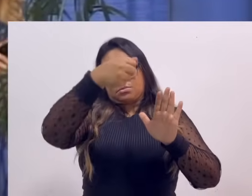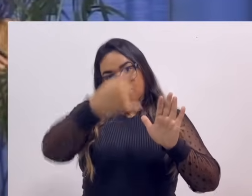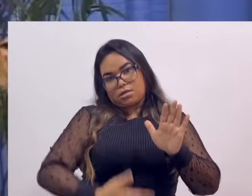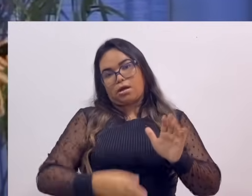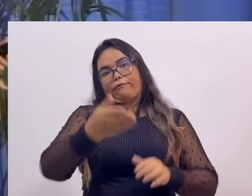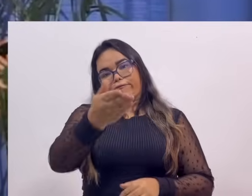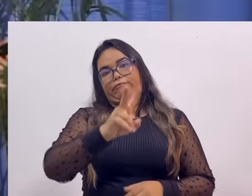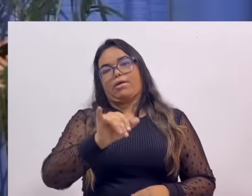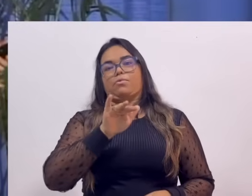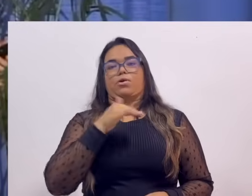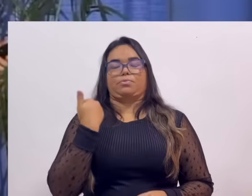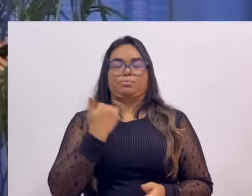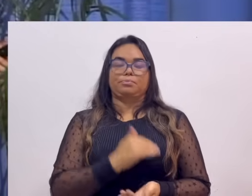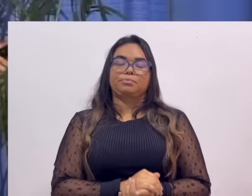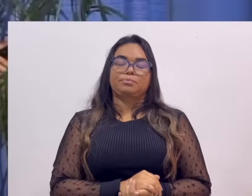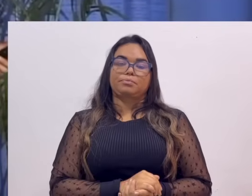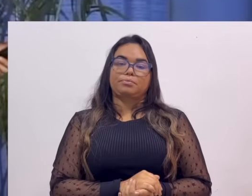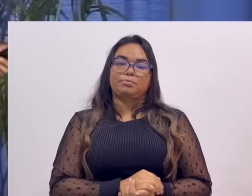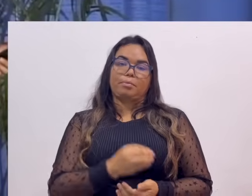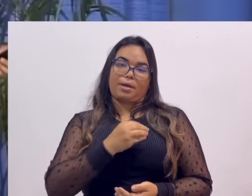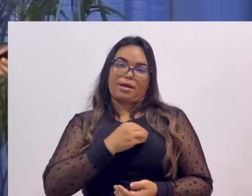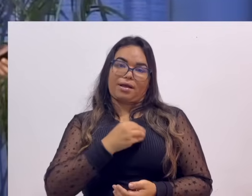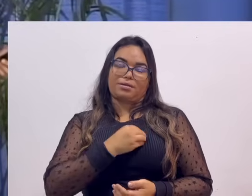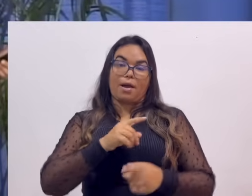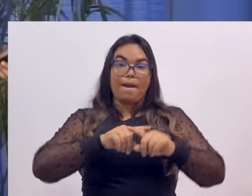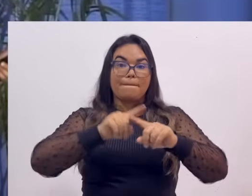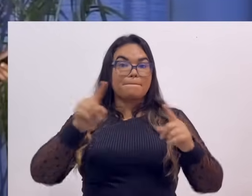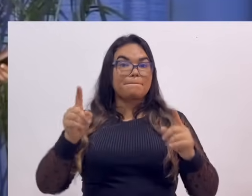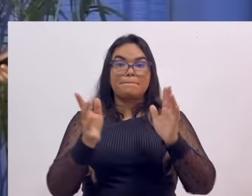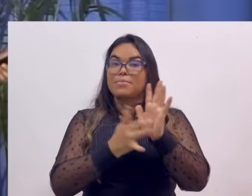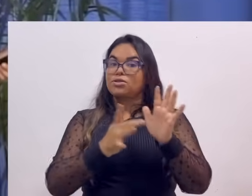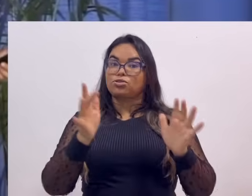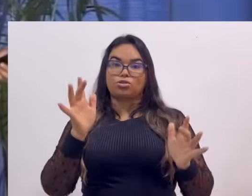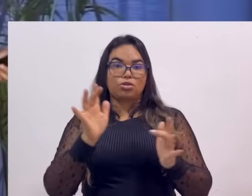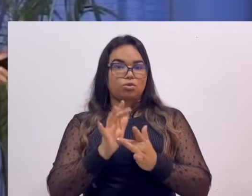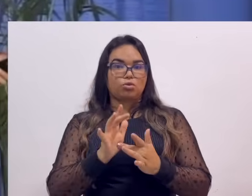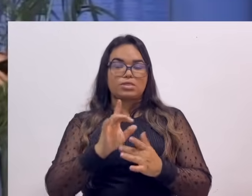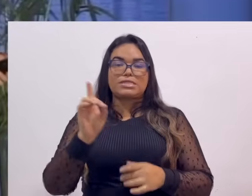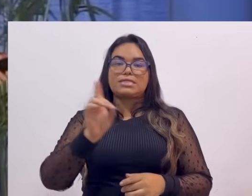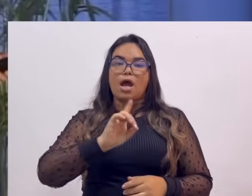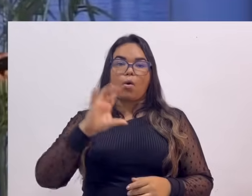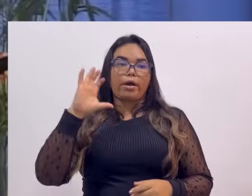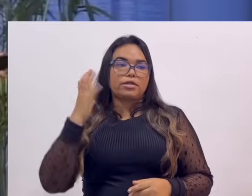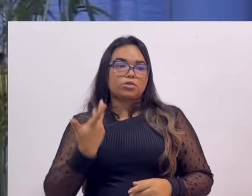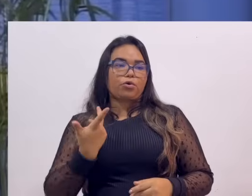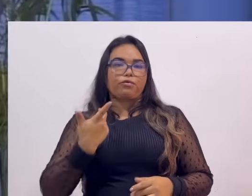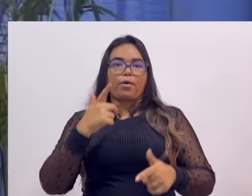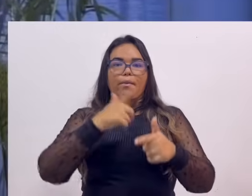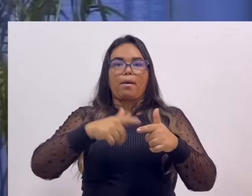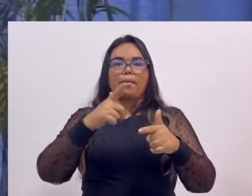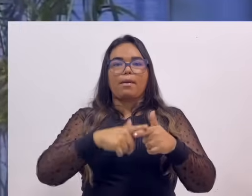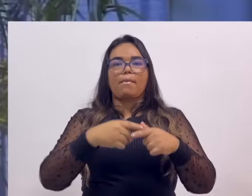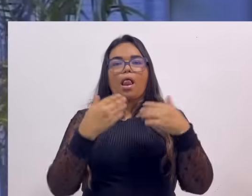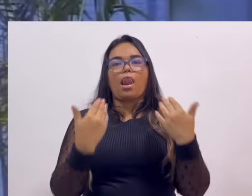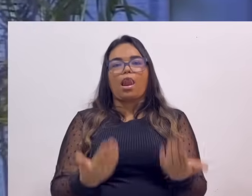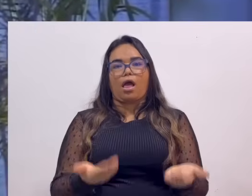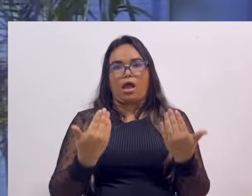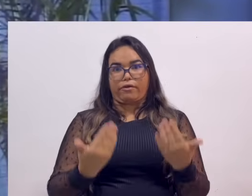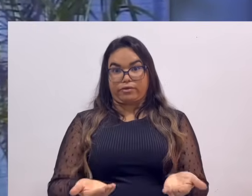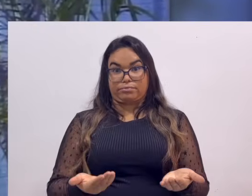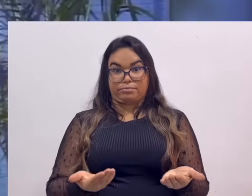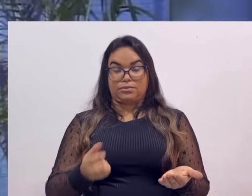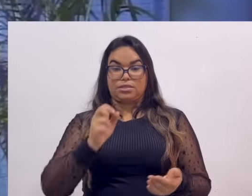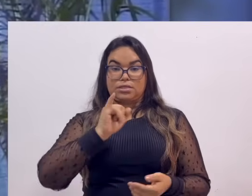certamente morrerá. Mas Cristo não tratou deste problema de forma leve. Se tivesse